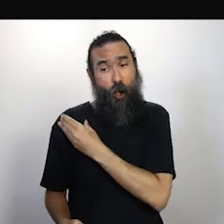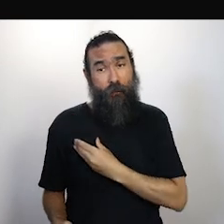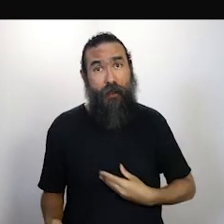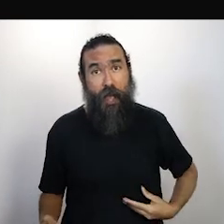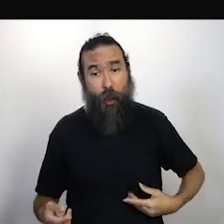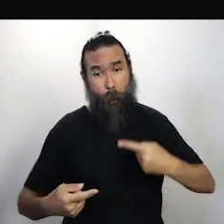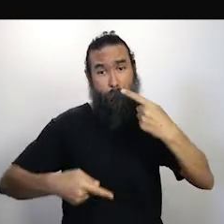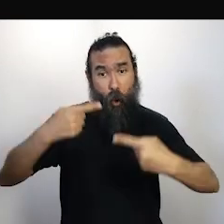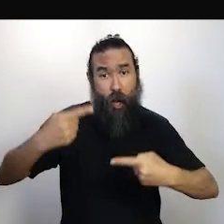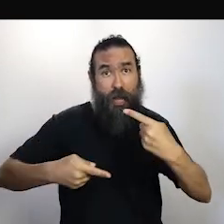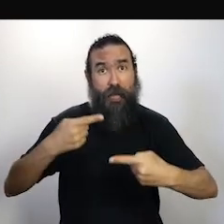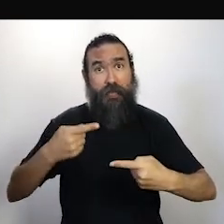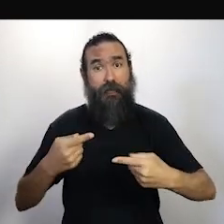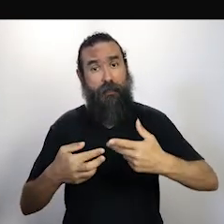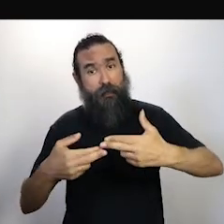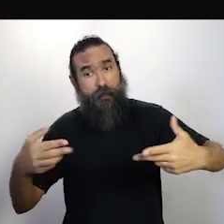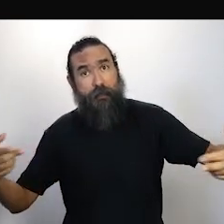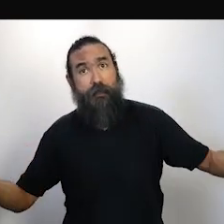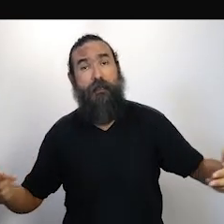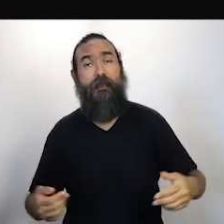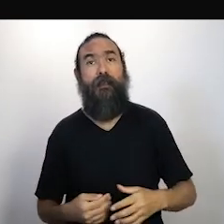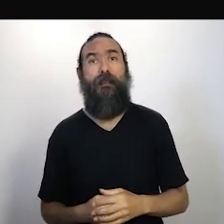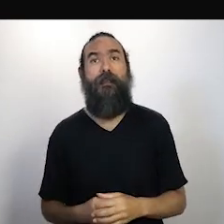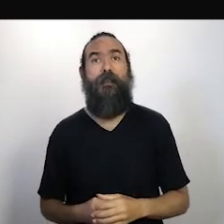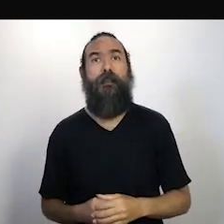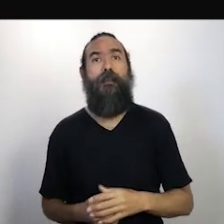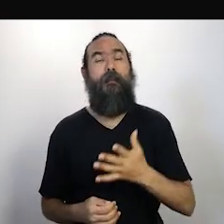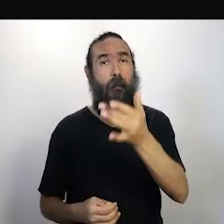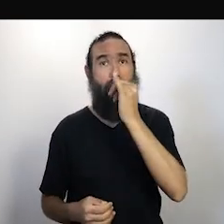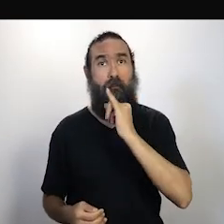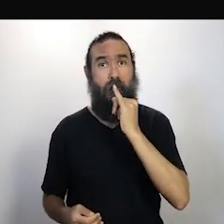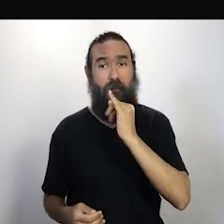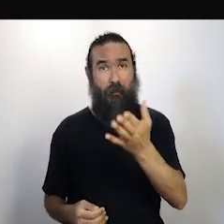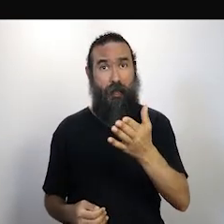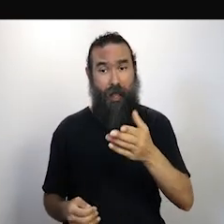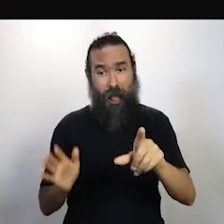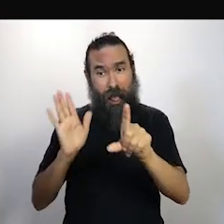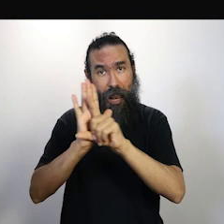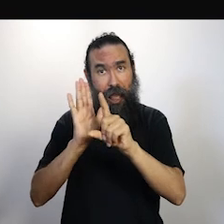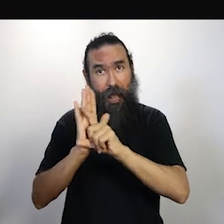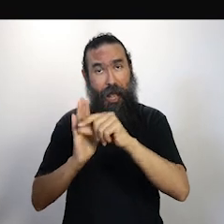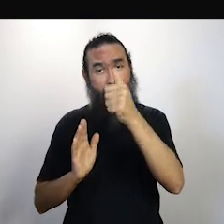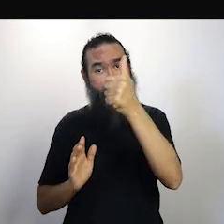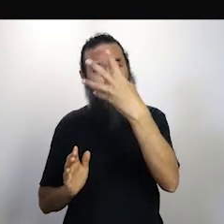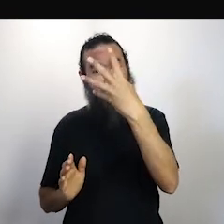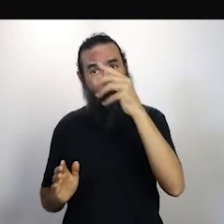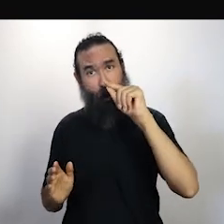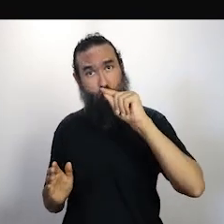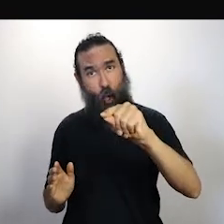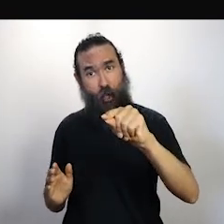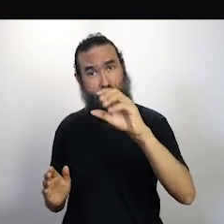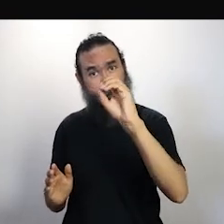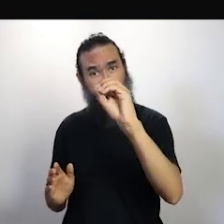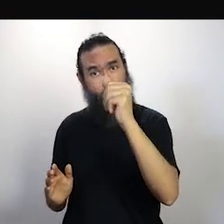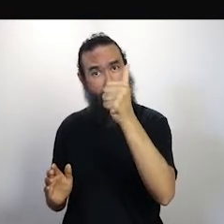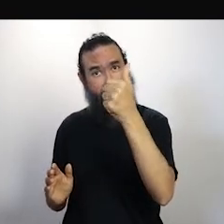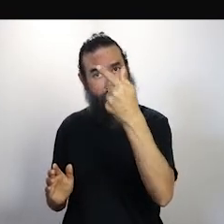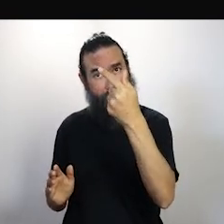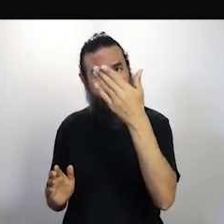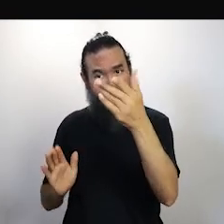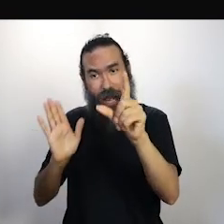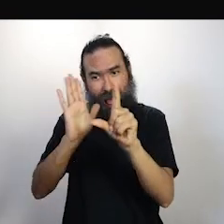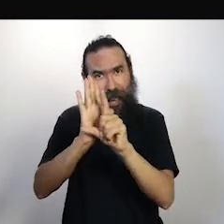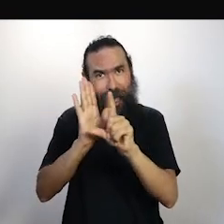pessoas no caso da lei 14.017 da lei Aldir Blanc nós temos que deixar muito